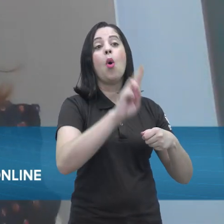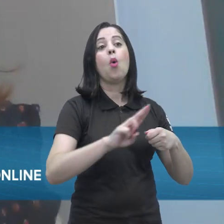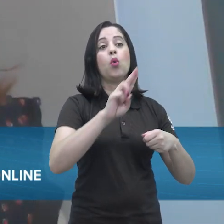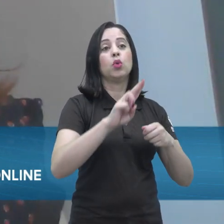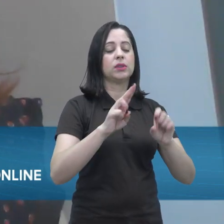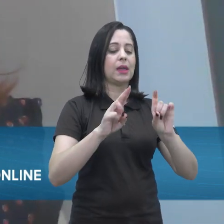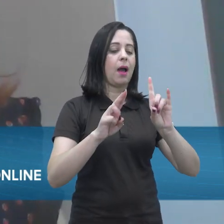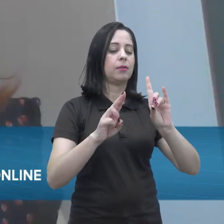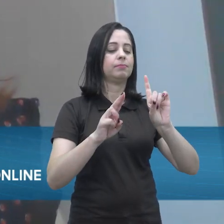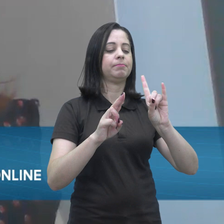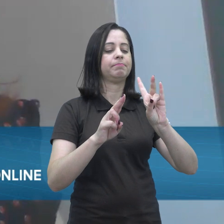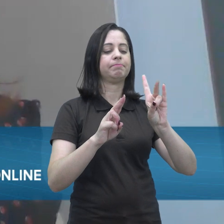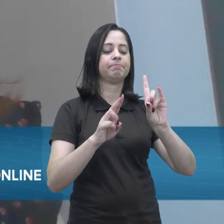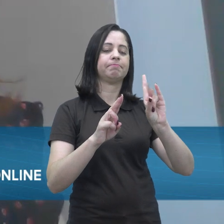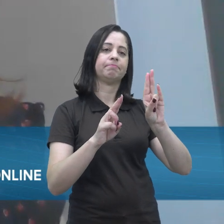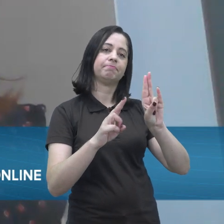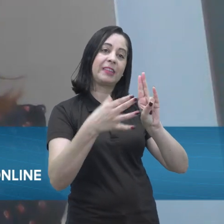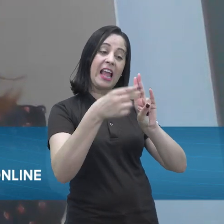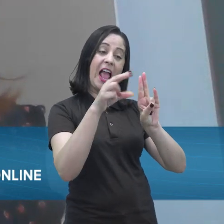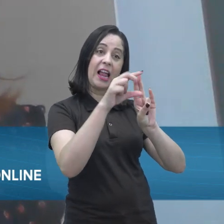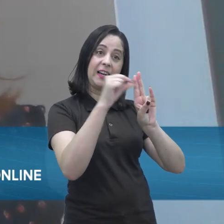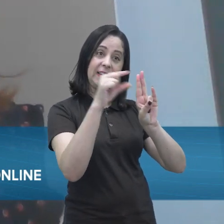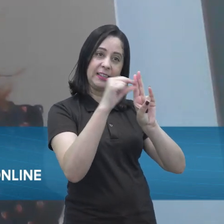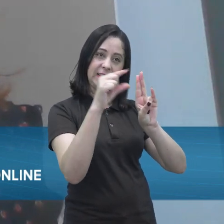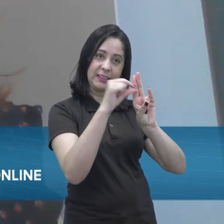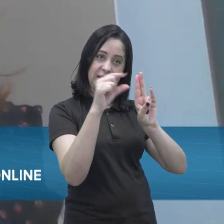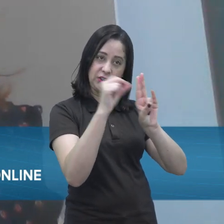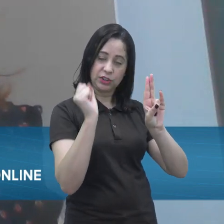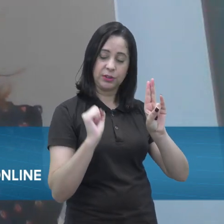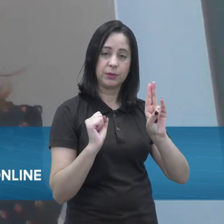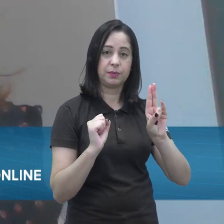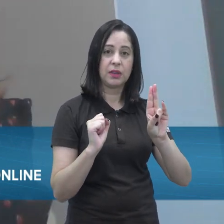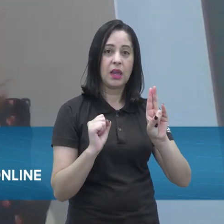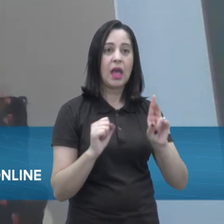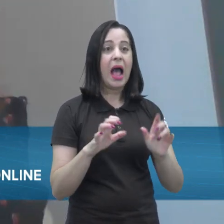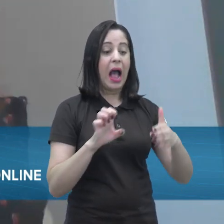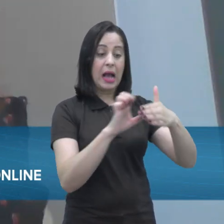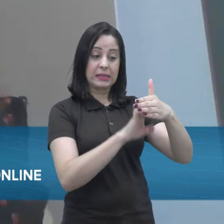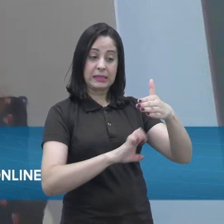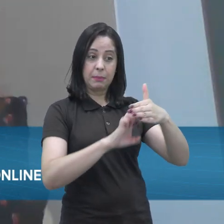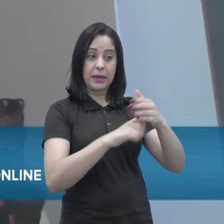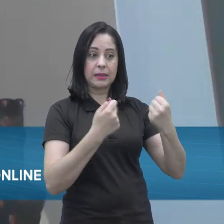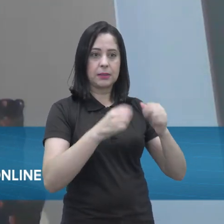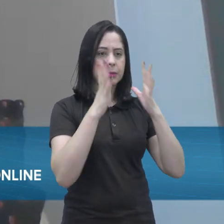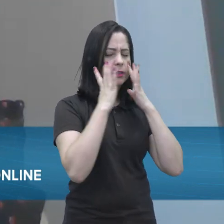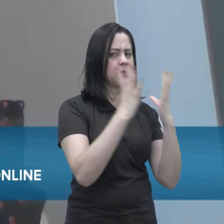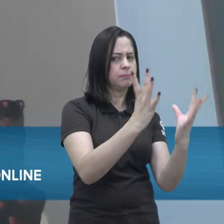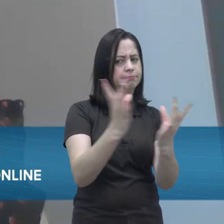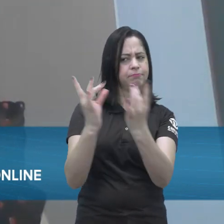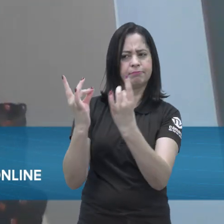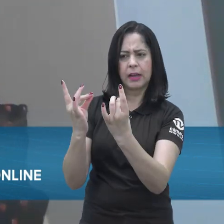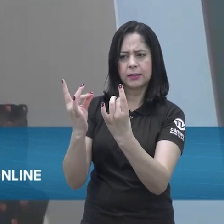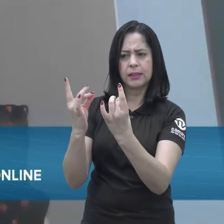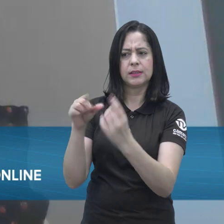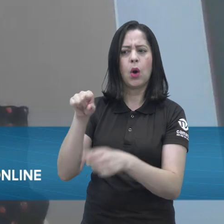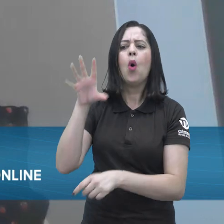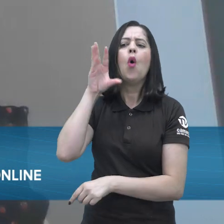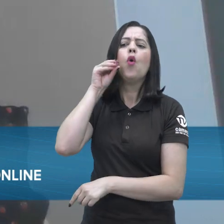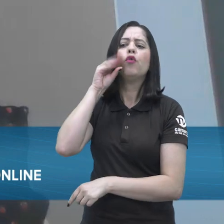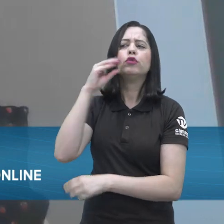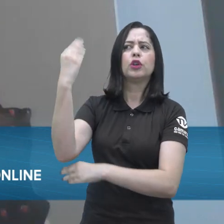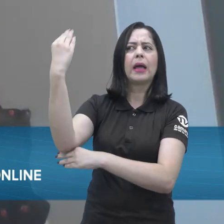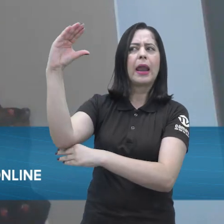LinkedIn, aonde essas empresas, elas precisam sim se atentar ao que os seus colaboradores estão postando